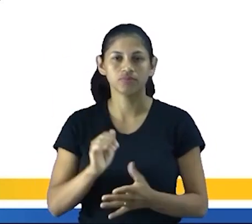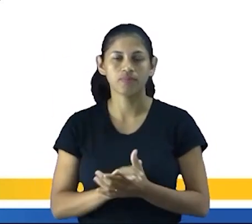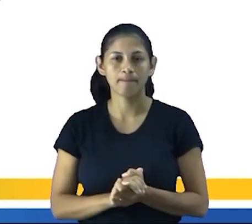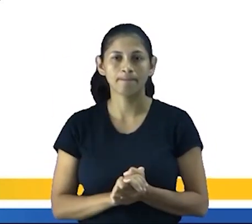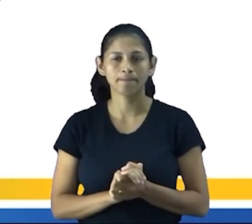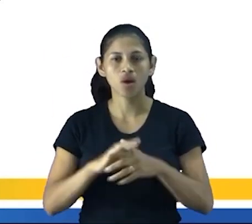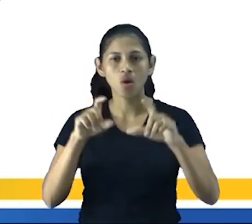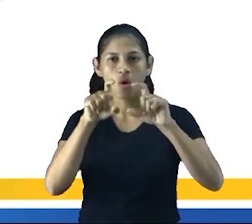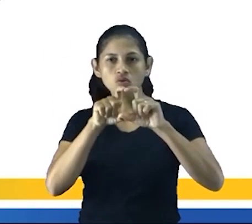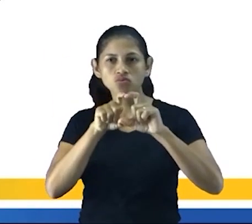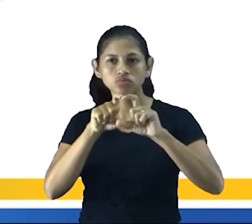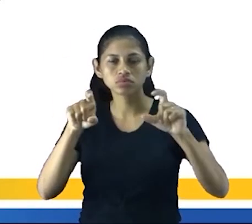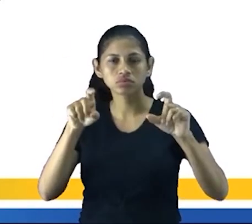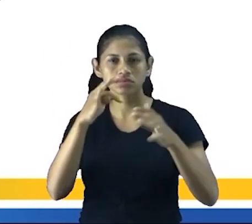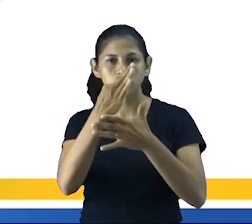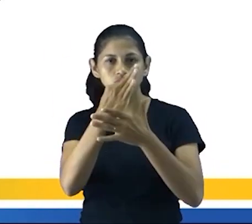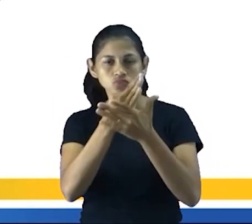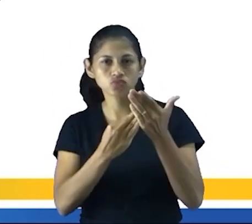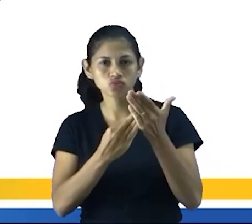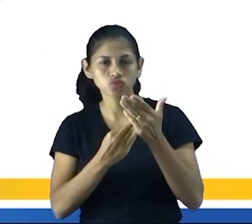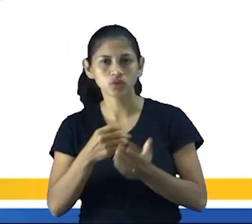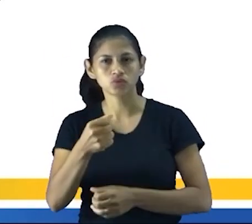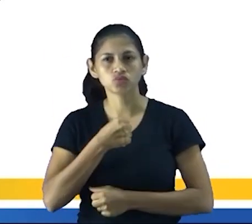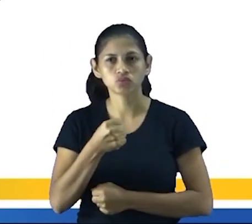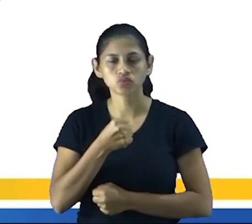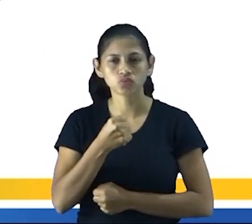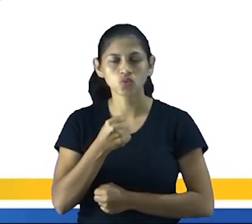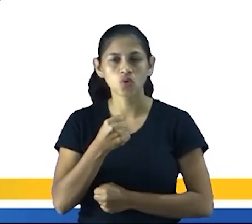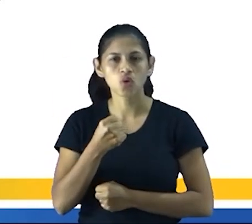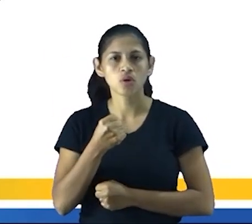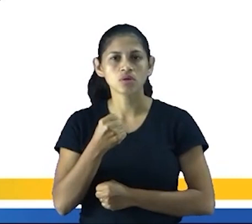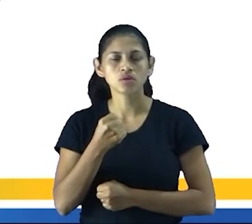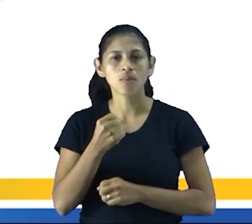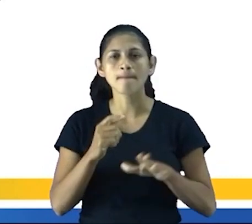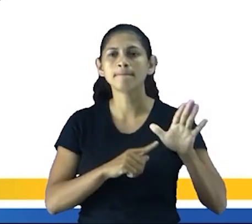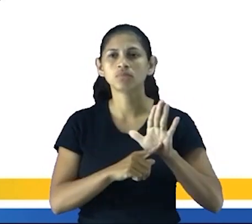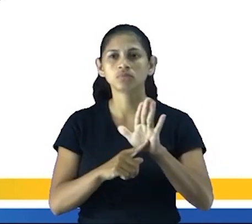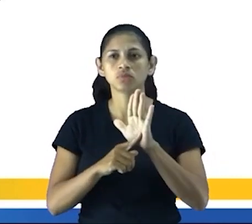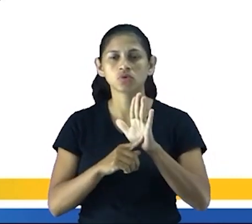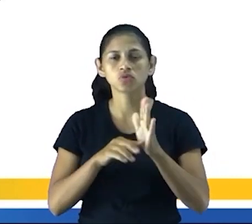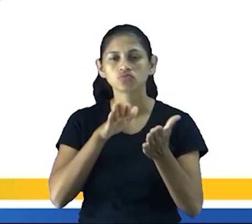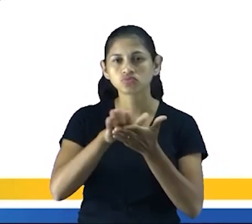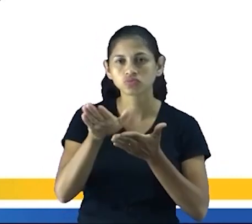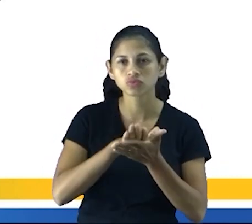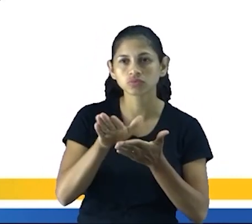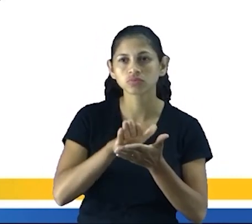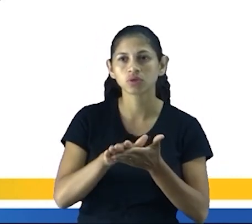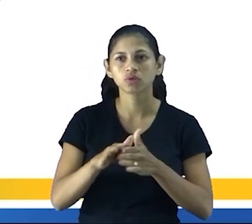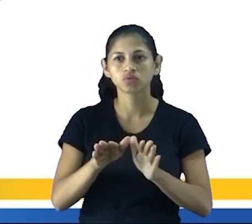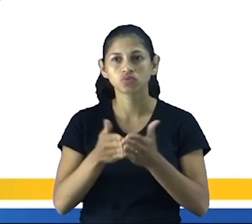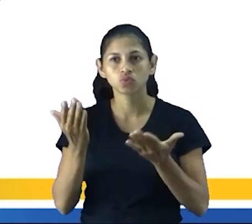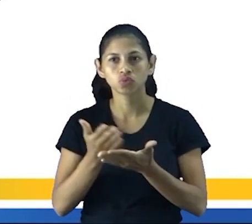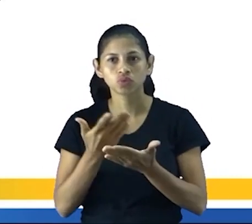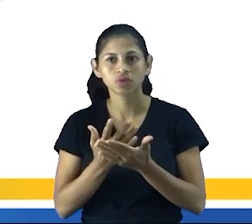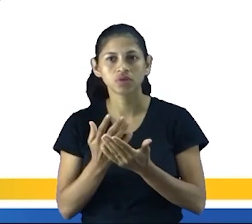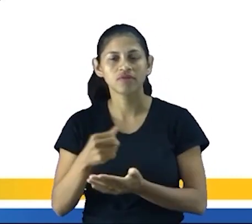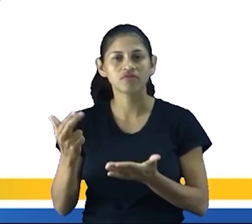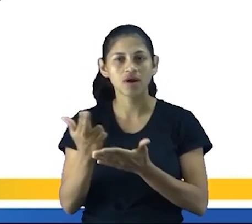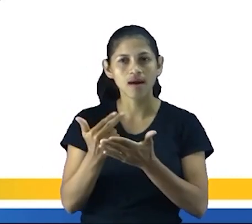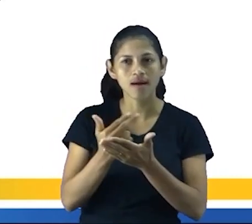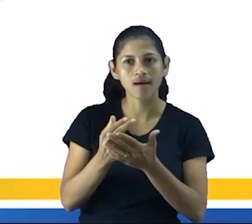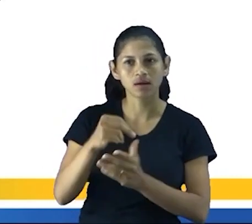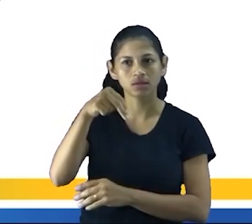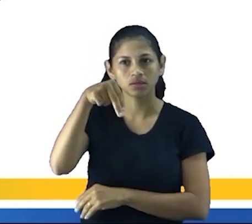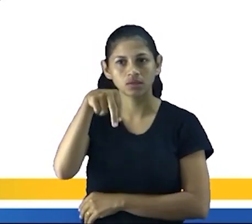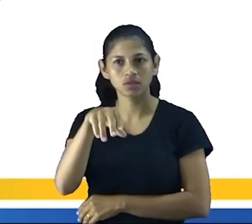O fragmento do texto jornalístico aborda o lançamento de um livro sobre a Art Knife no Brasil. Na organização